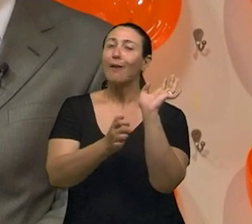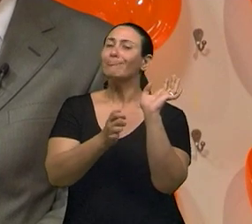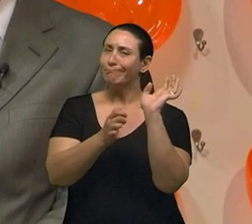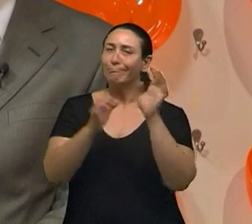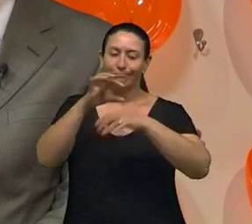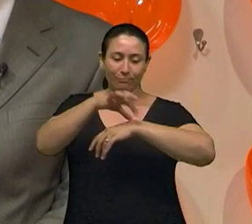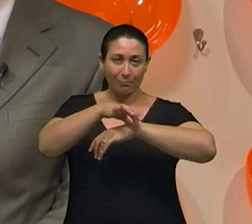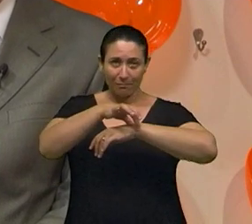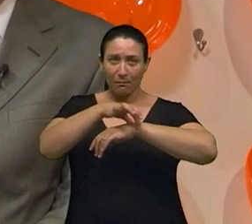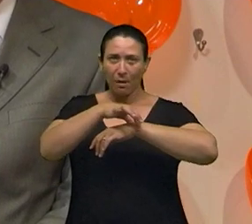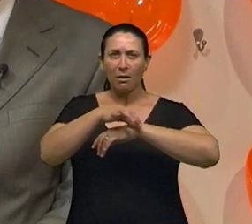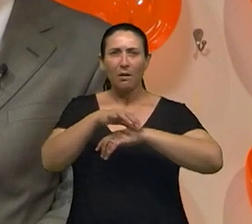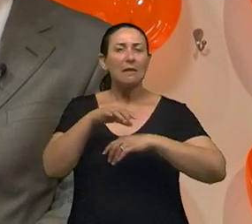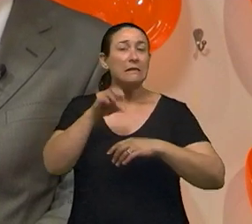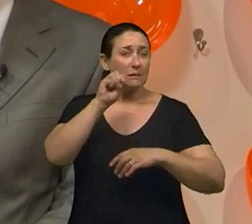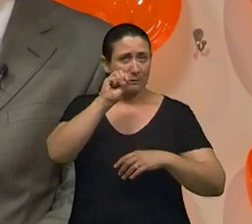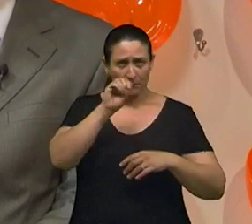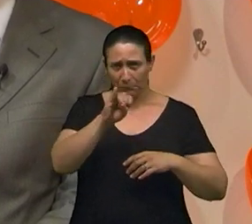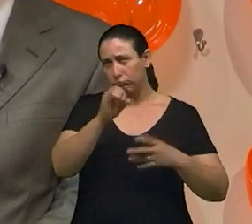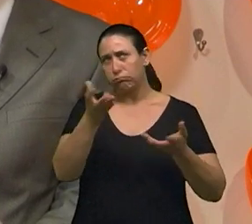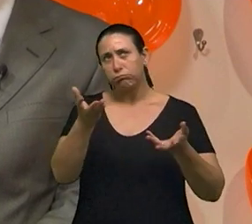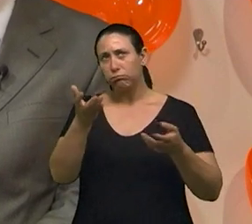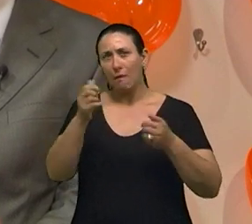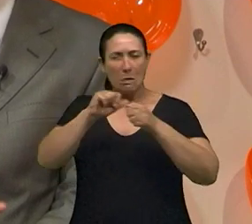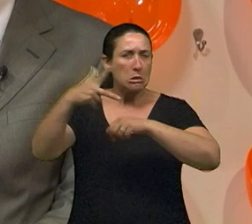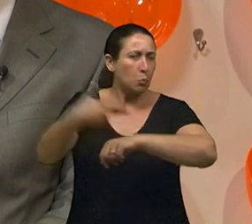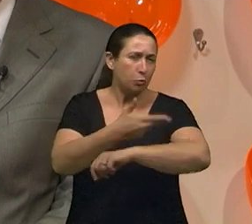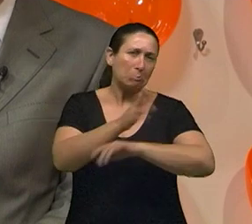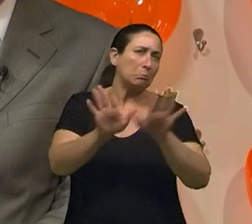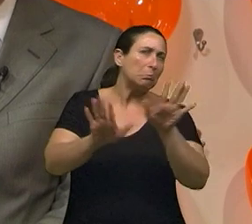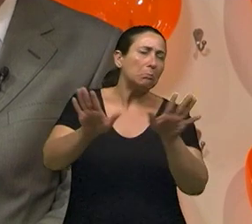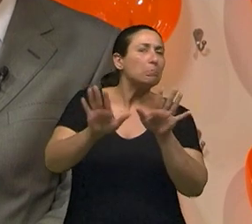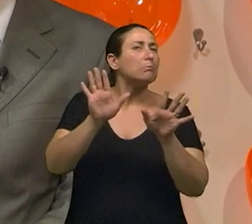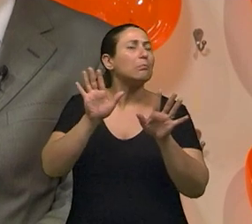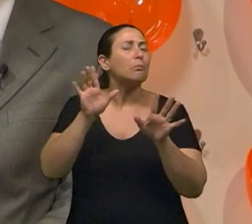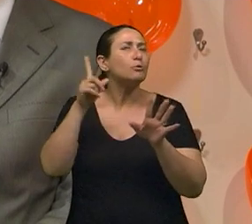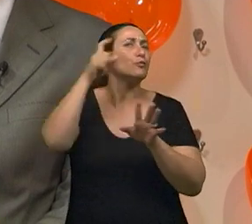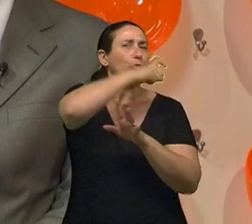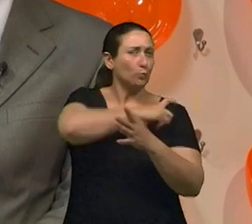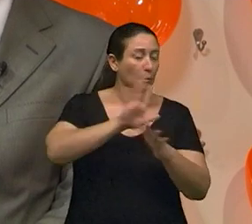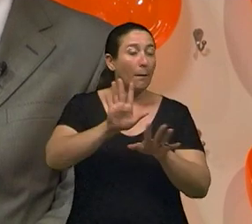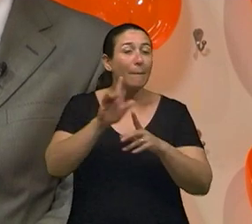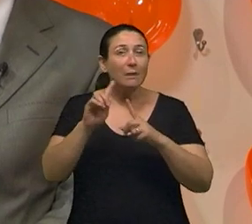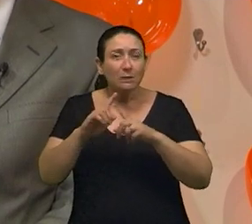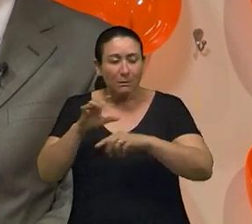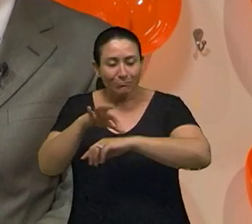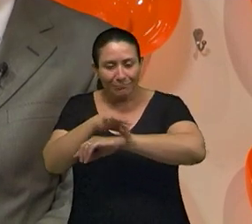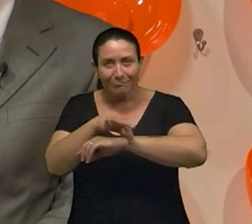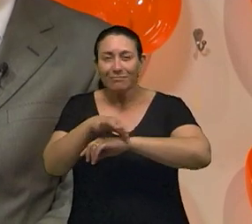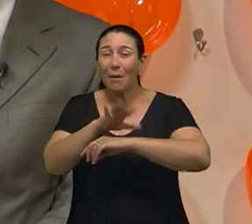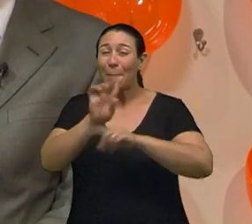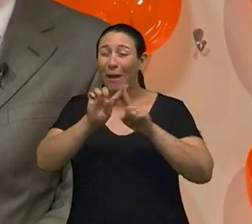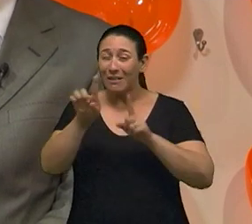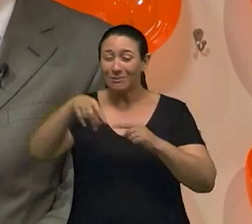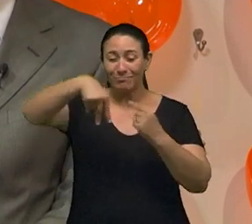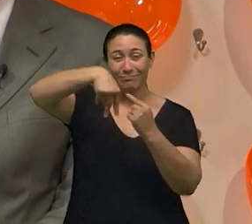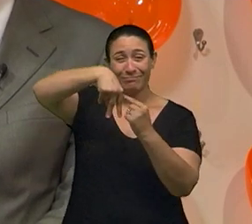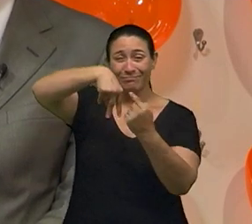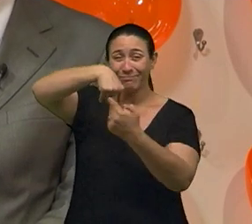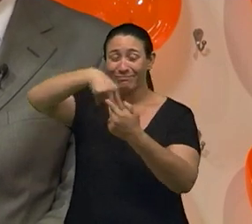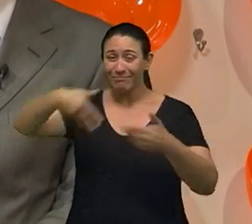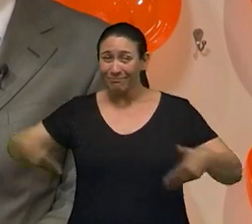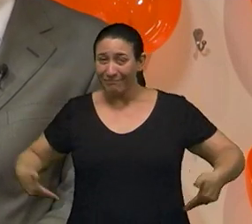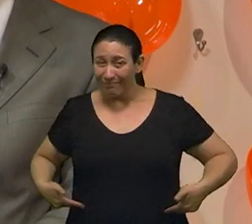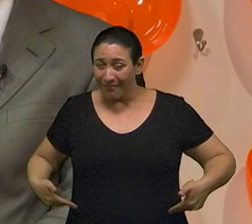através de um tratamento não necessariamente cirúrgico a gente resolve né Uhum E as fraturas de quadril que são as